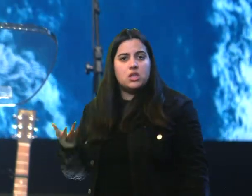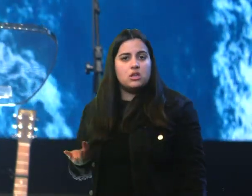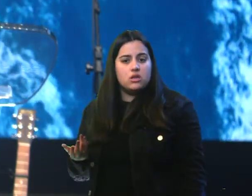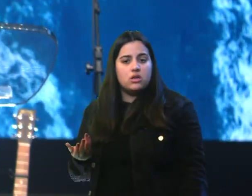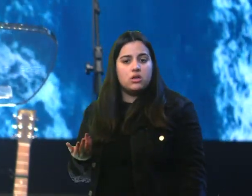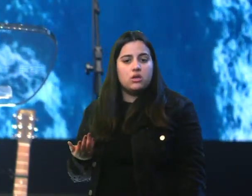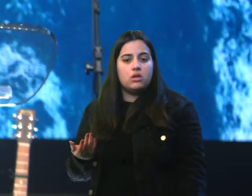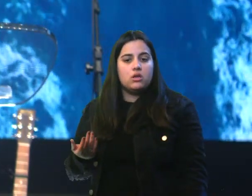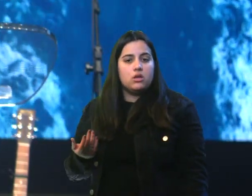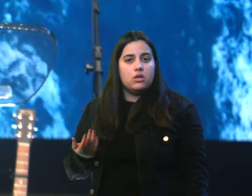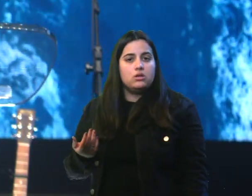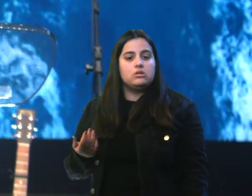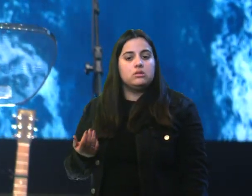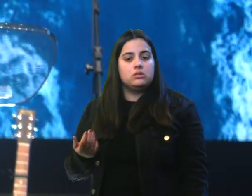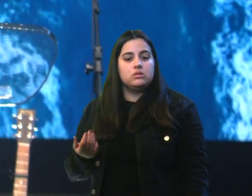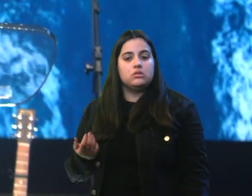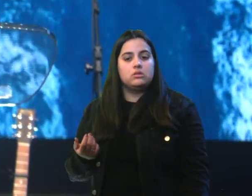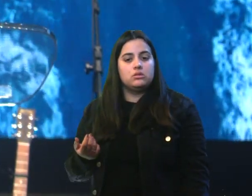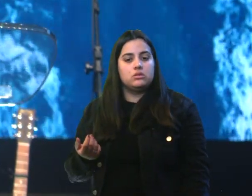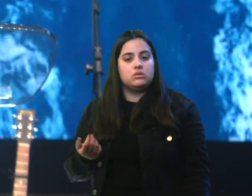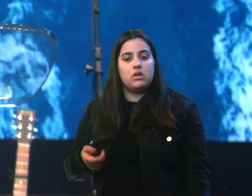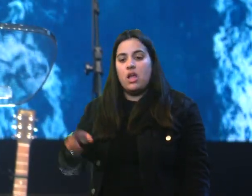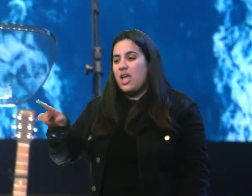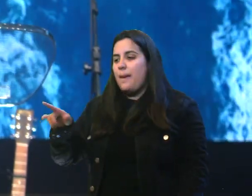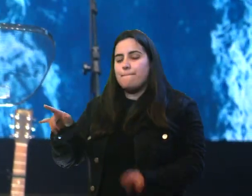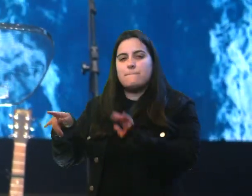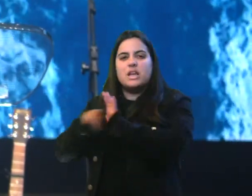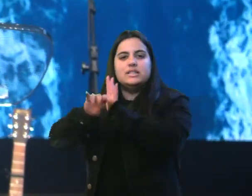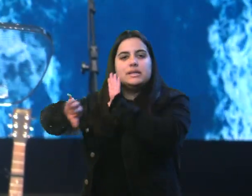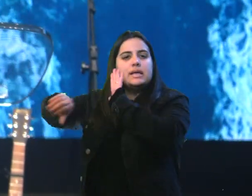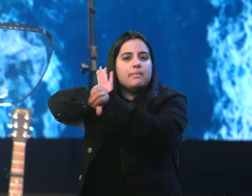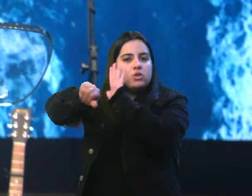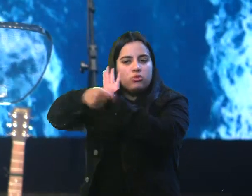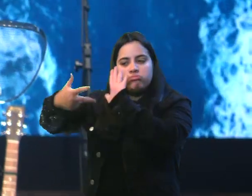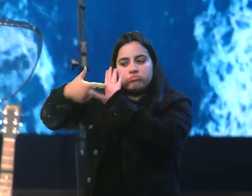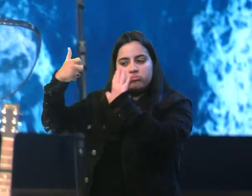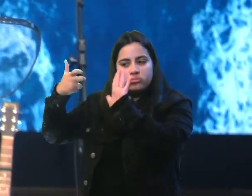Este é um criminoso.